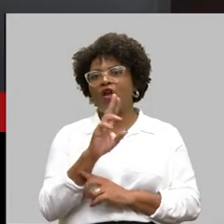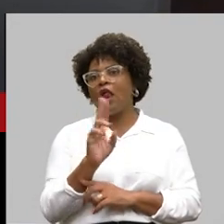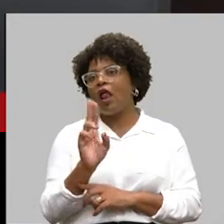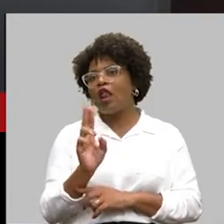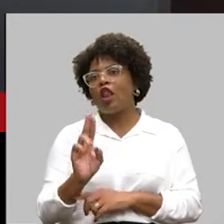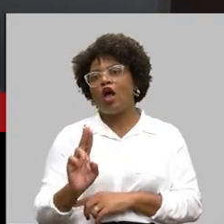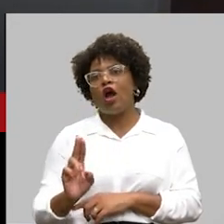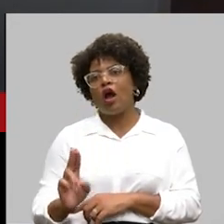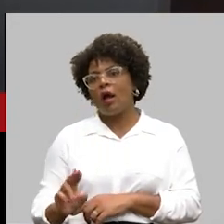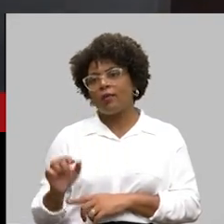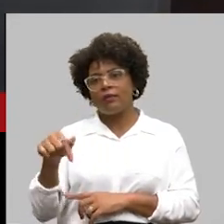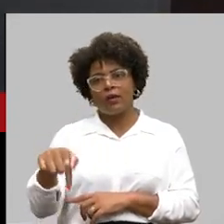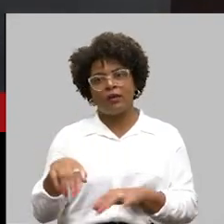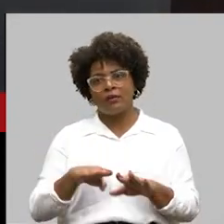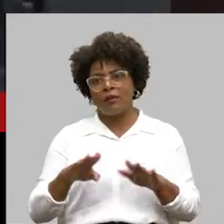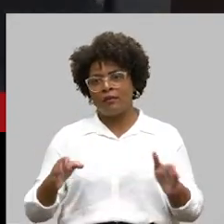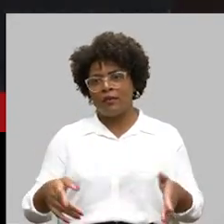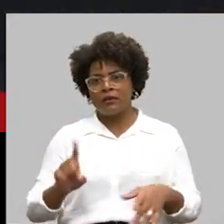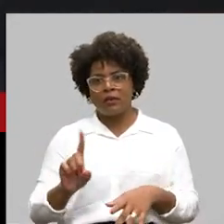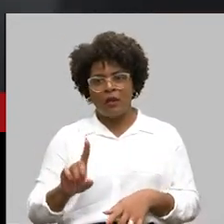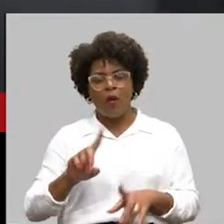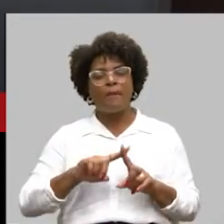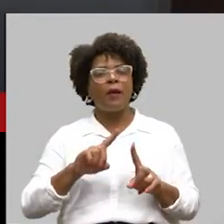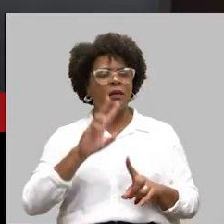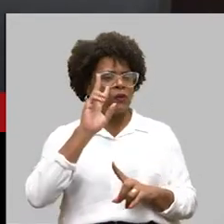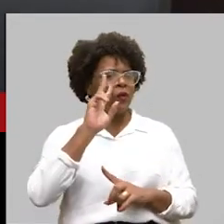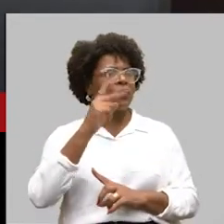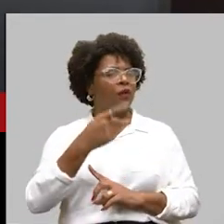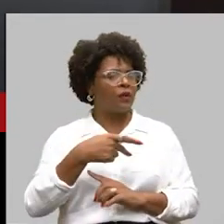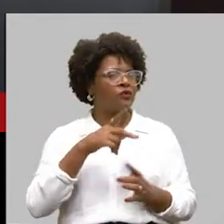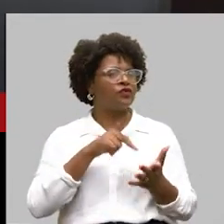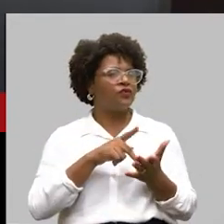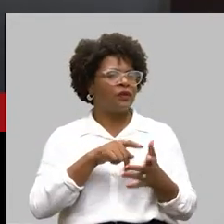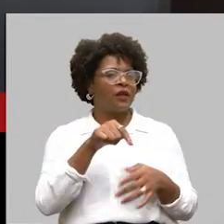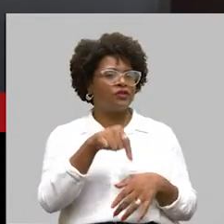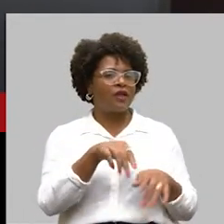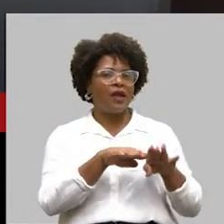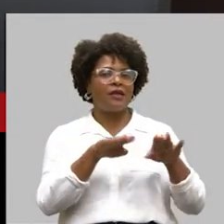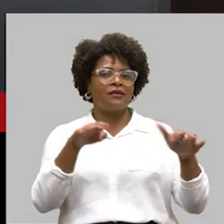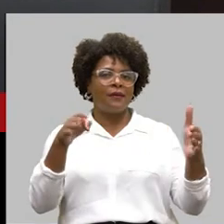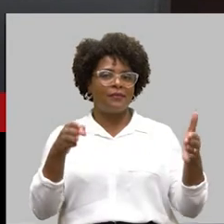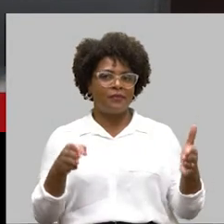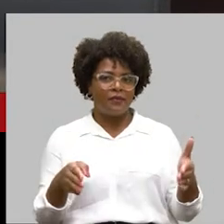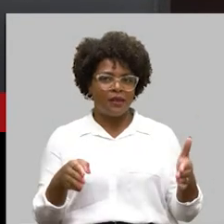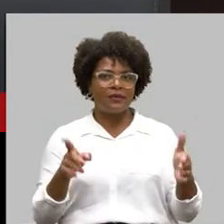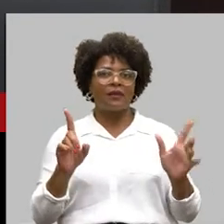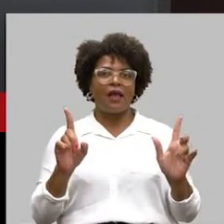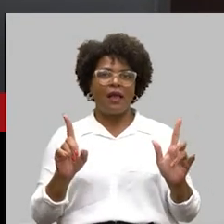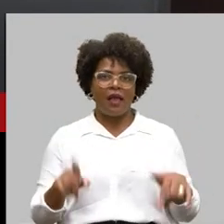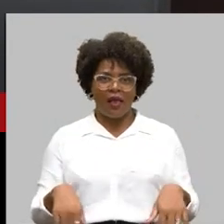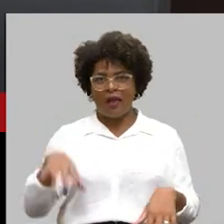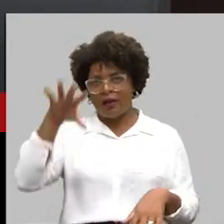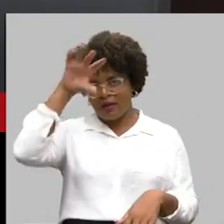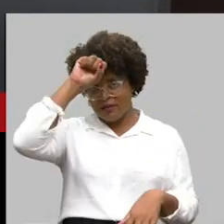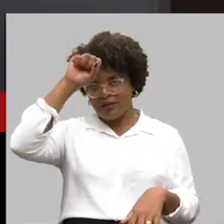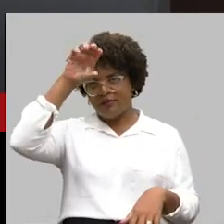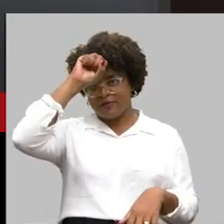de quem tá aqui na mesa mas reconhecer que essa mesa é uma mesa de muito